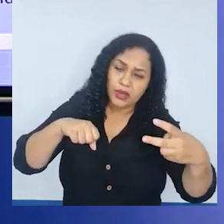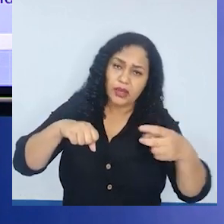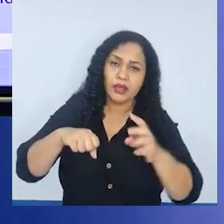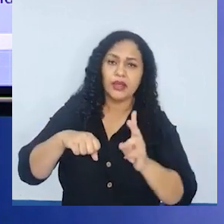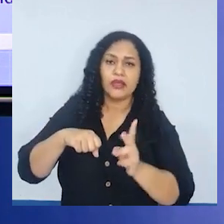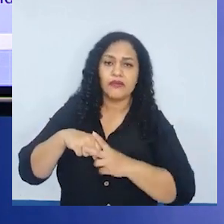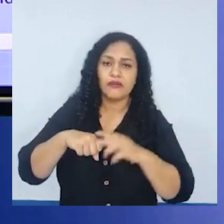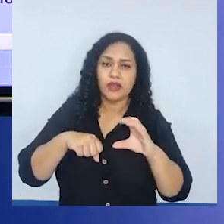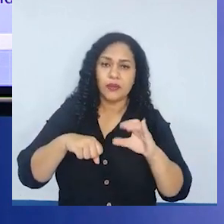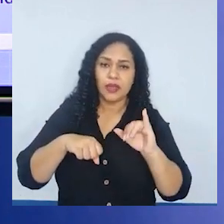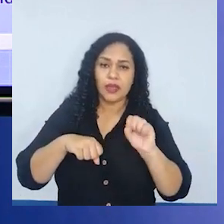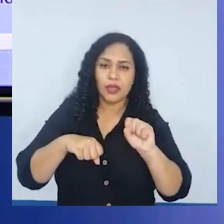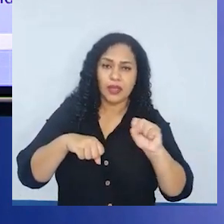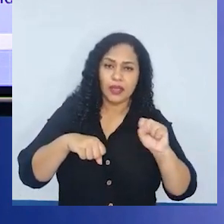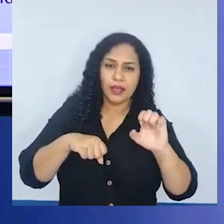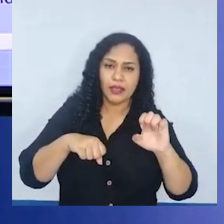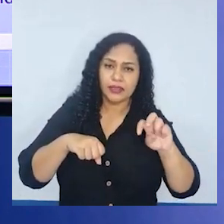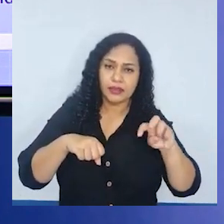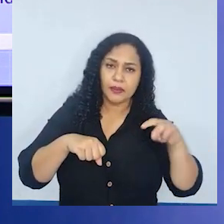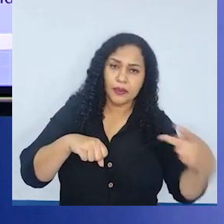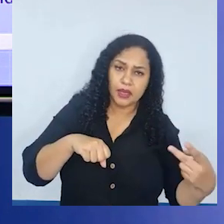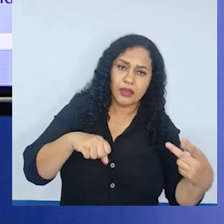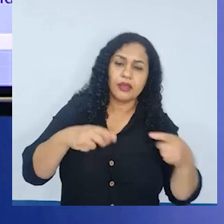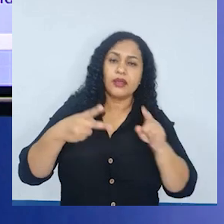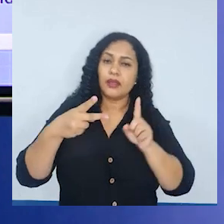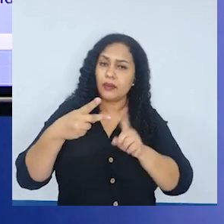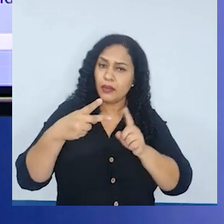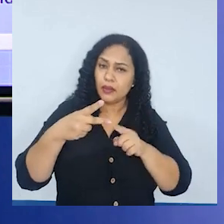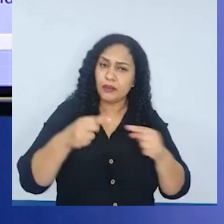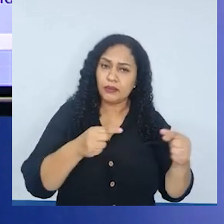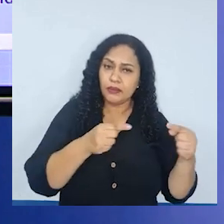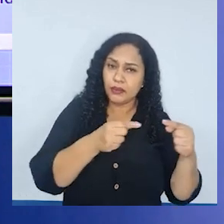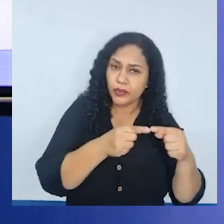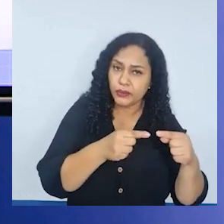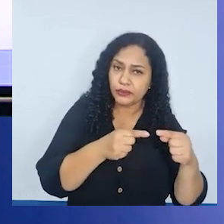verbo caísse está no modo subjuntivo.